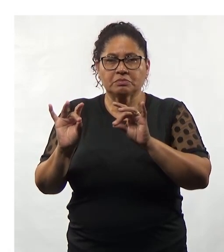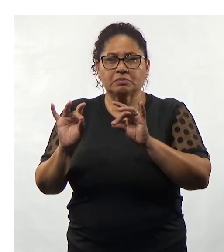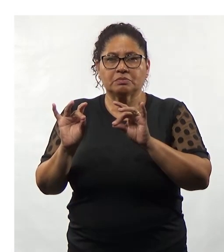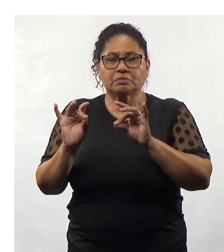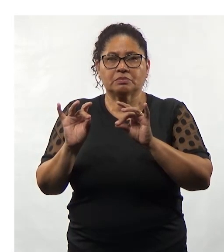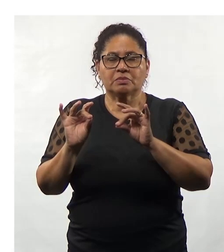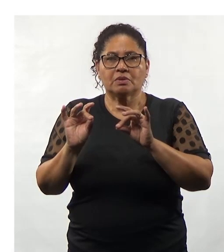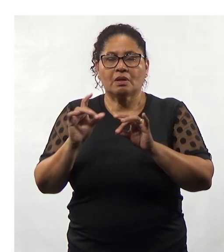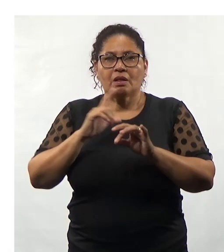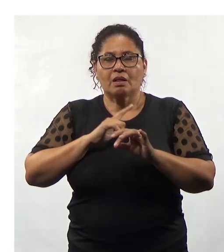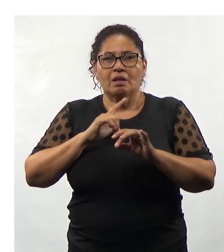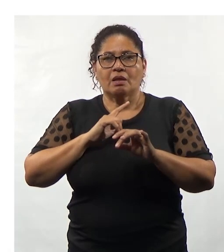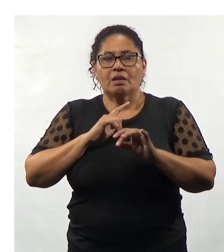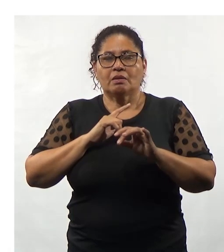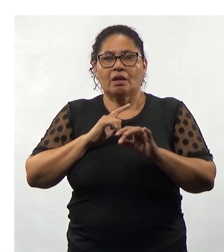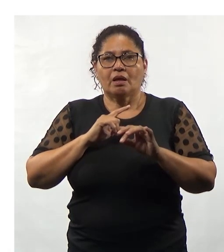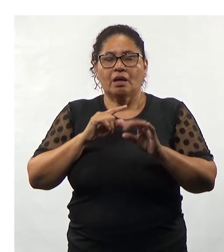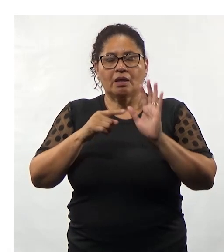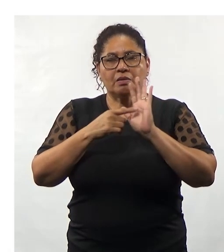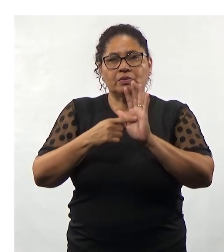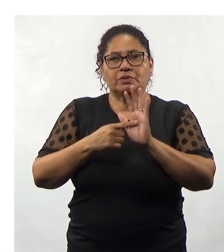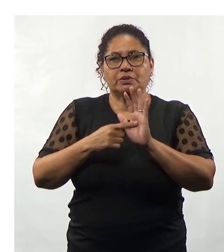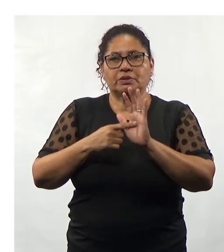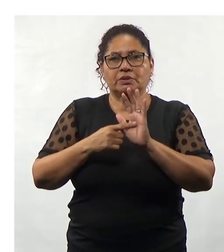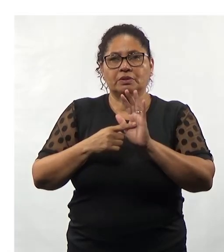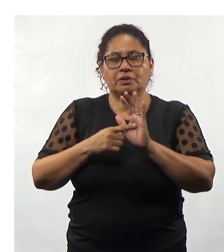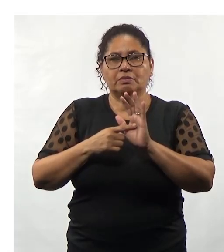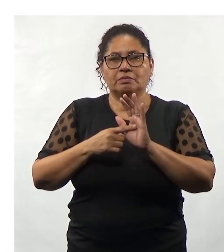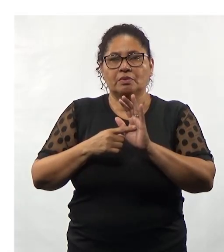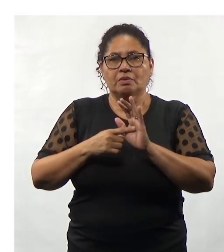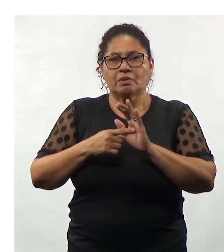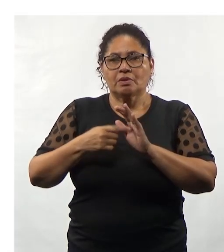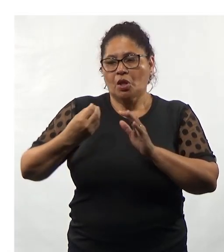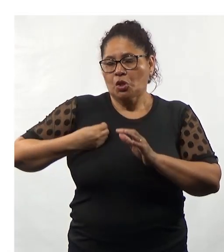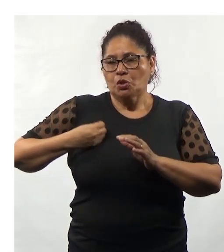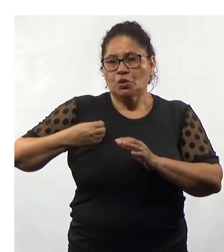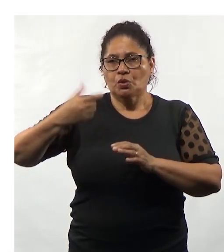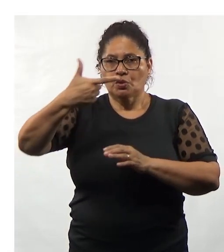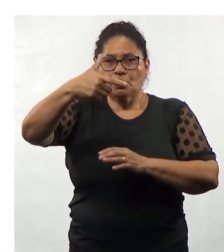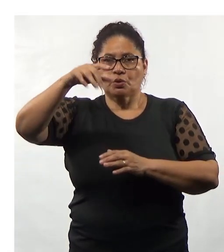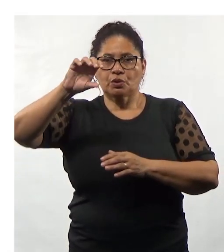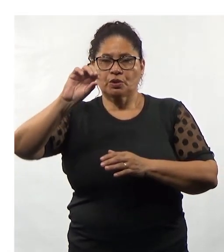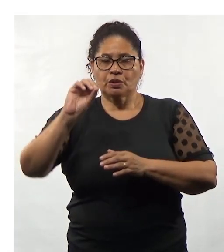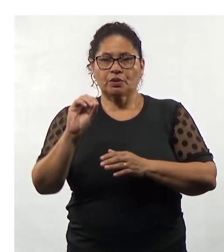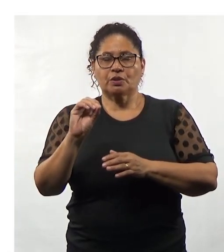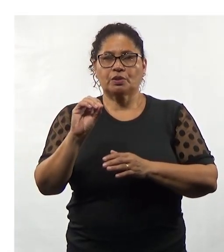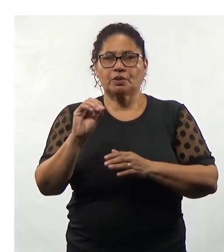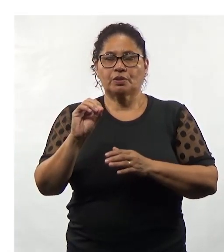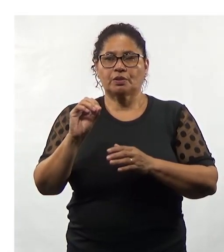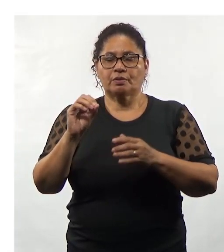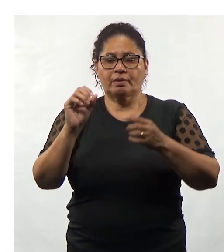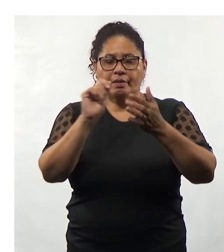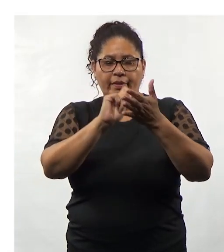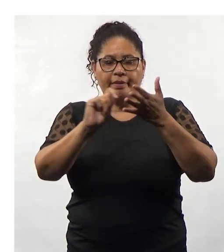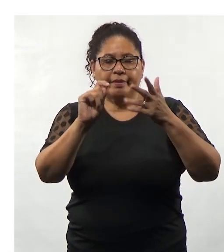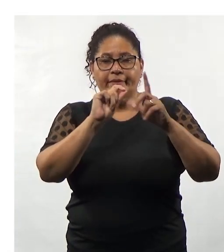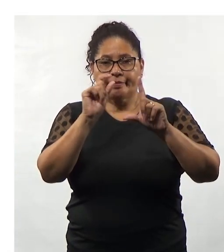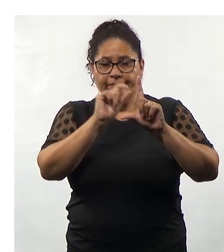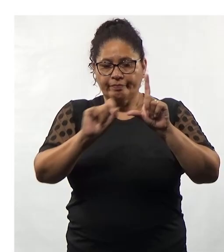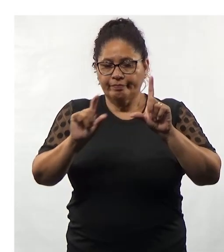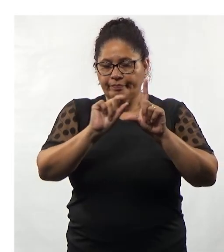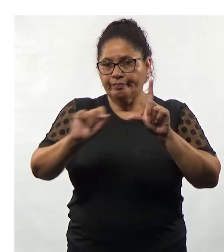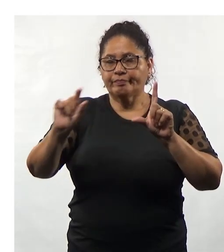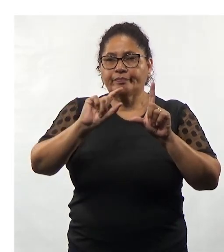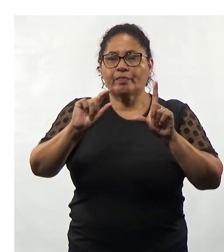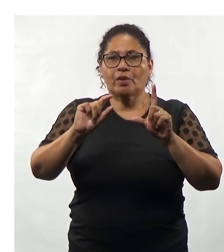aí estabelecemos aí a nota máxima 20, né? E com a sua legenda, projetos com notas iguais ou